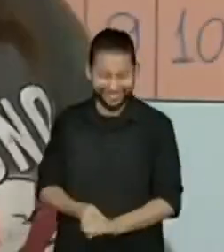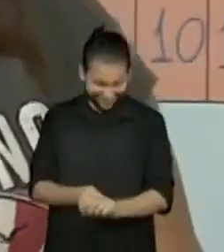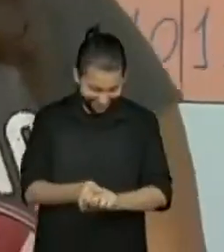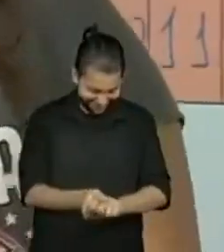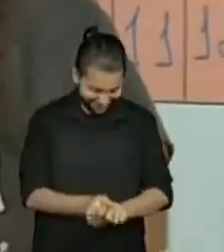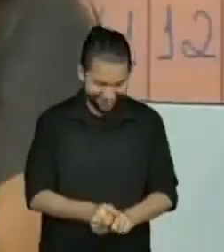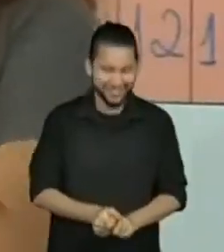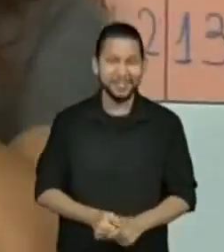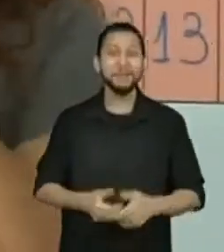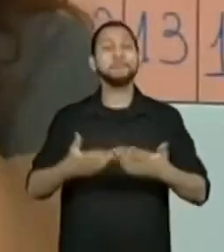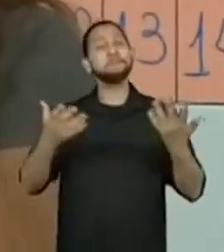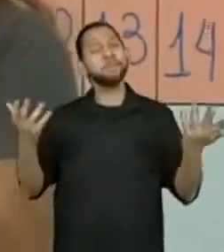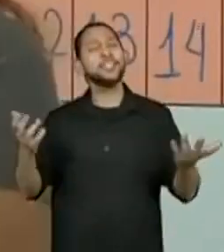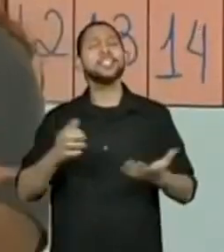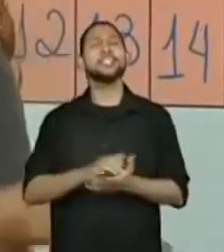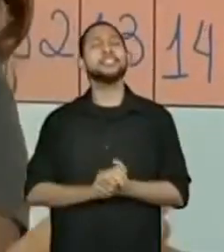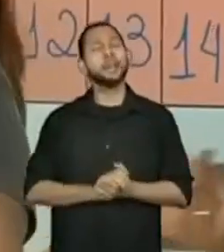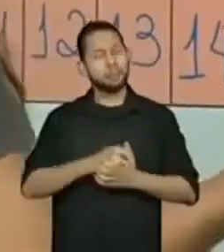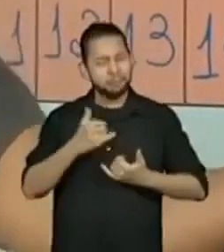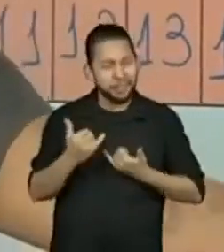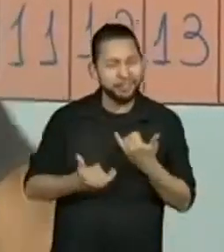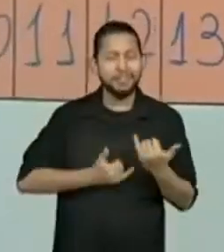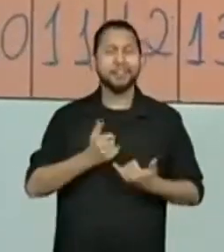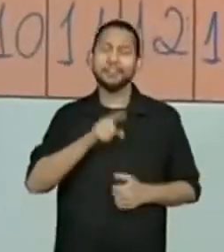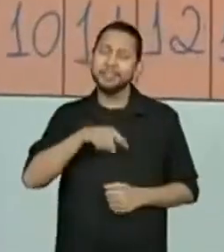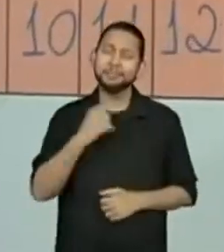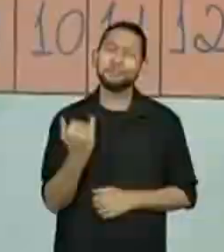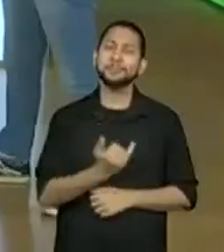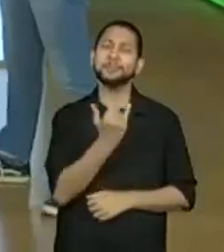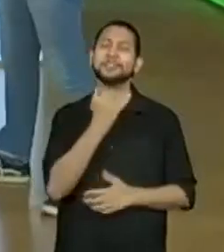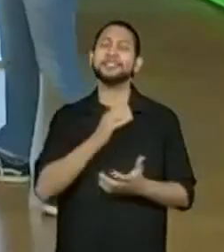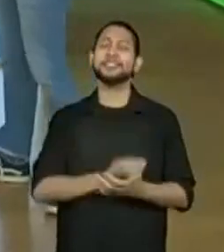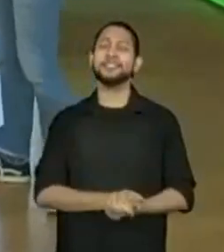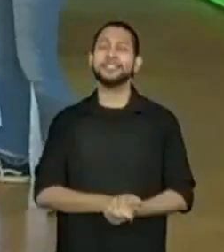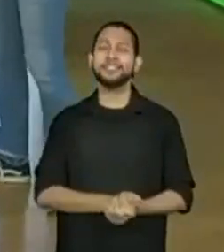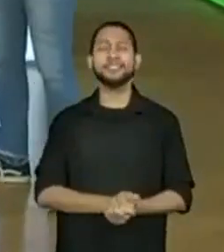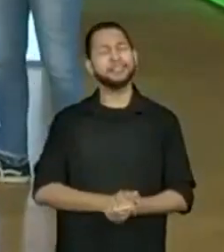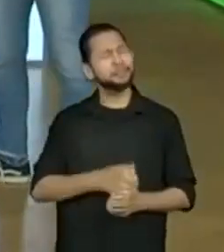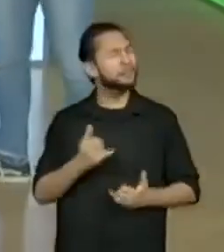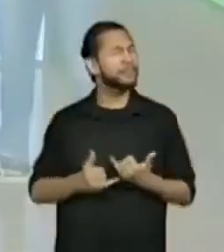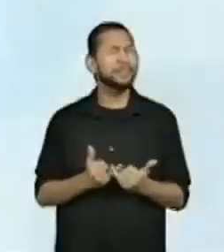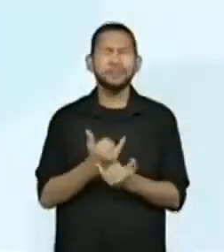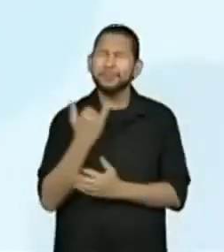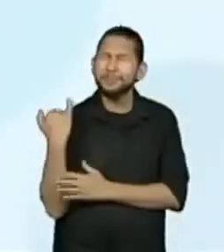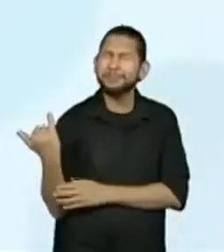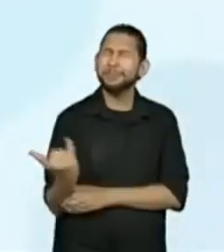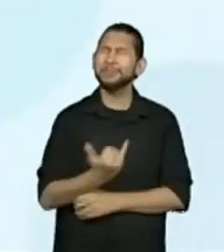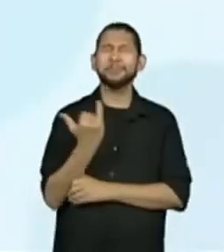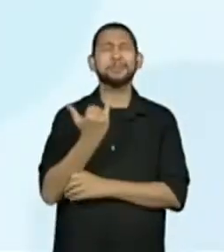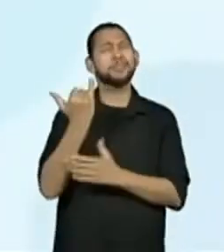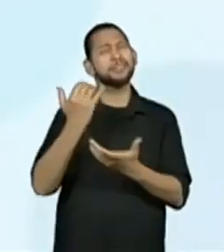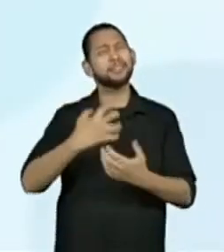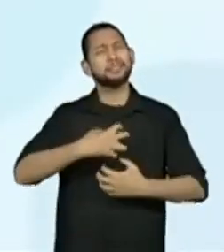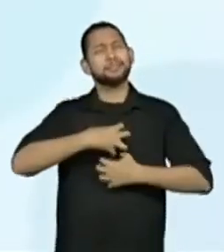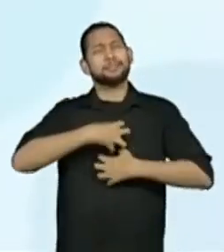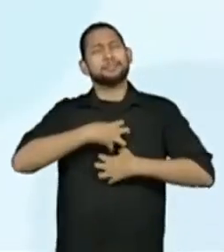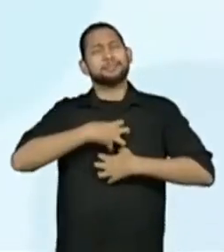O que importa é competir. Pois é. Quantos pontos? É isto.